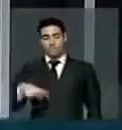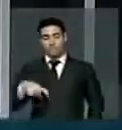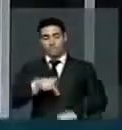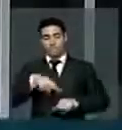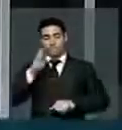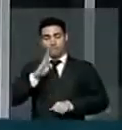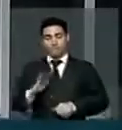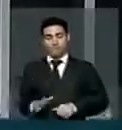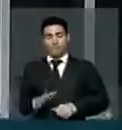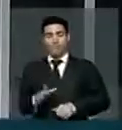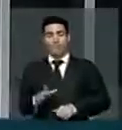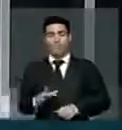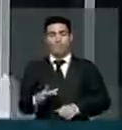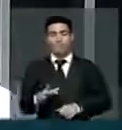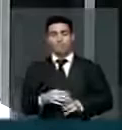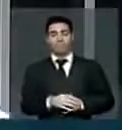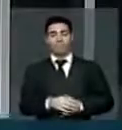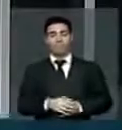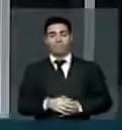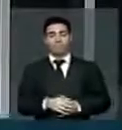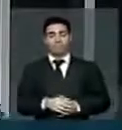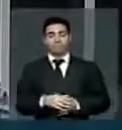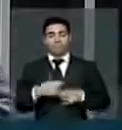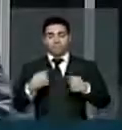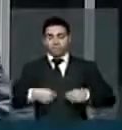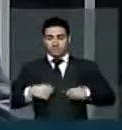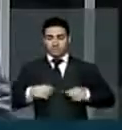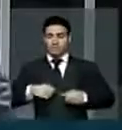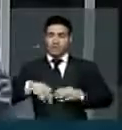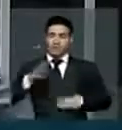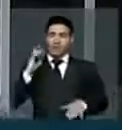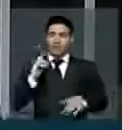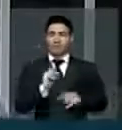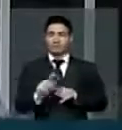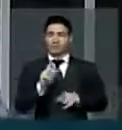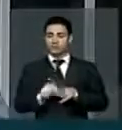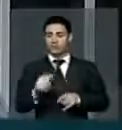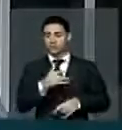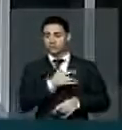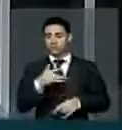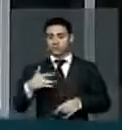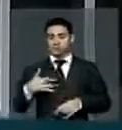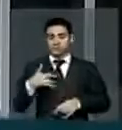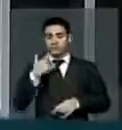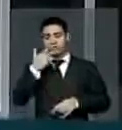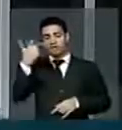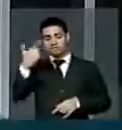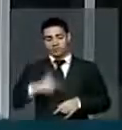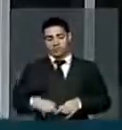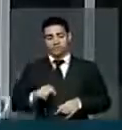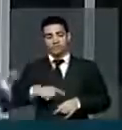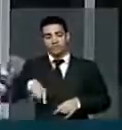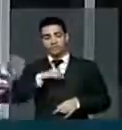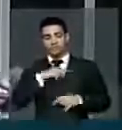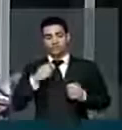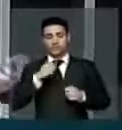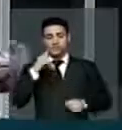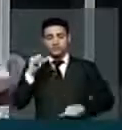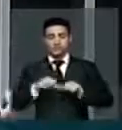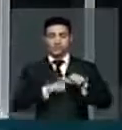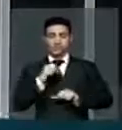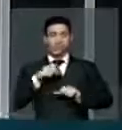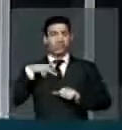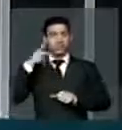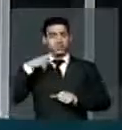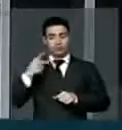país. Entendemos que é necessário melhores investimentos na área de saúde. Volto a repetir, precisamos rever a política pública de